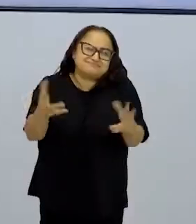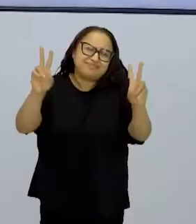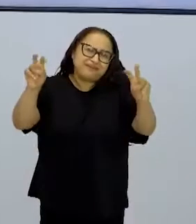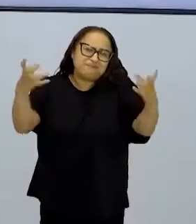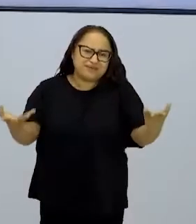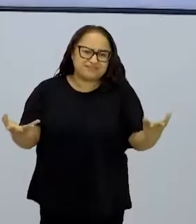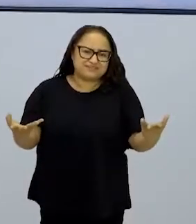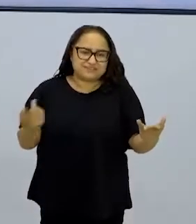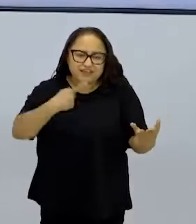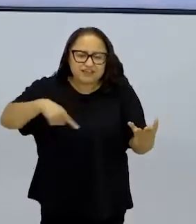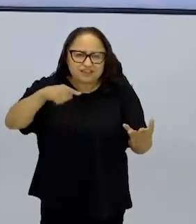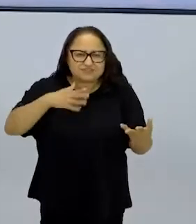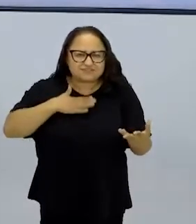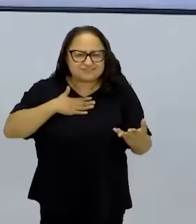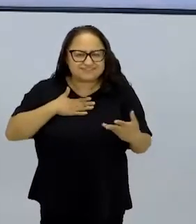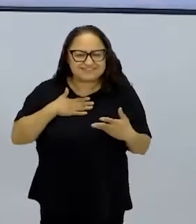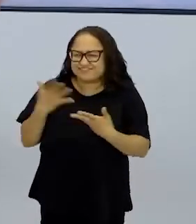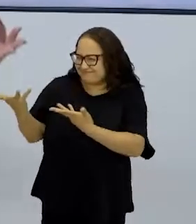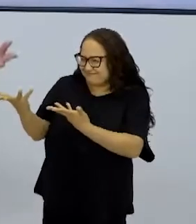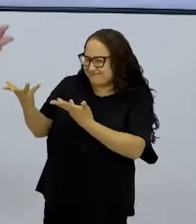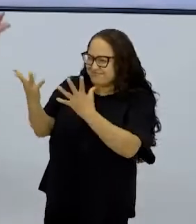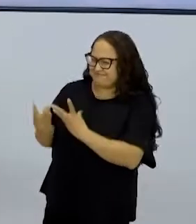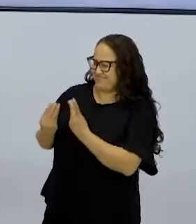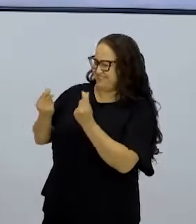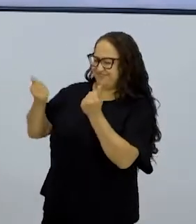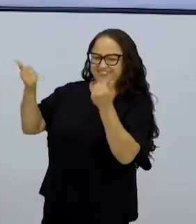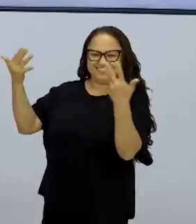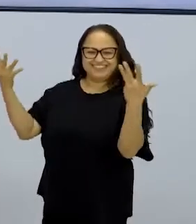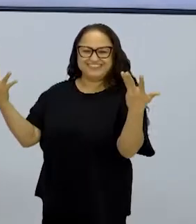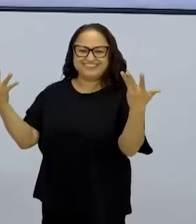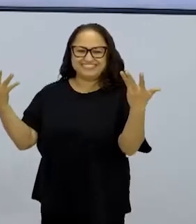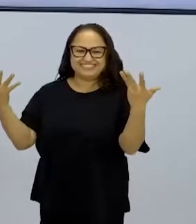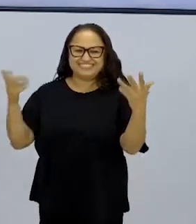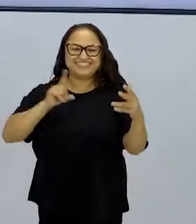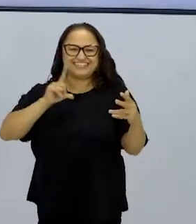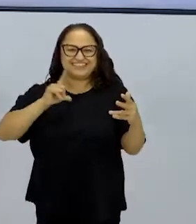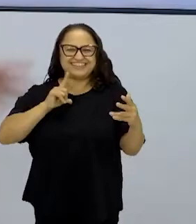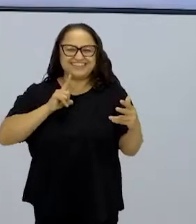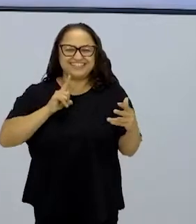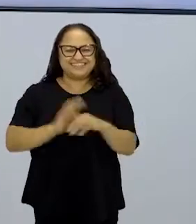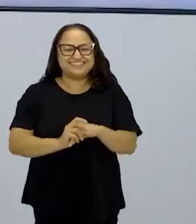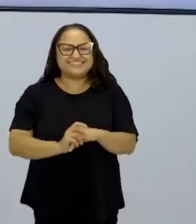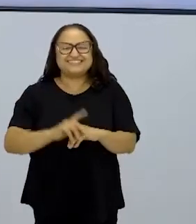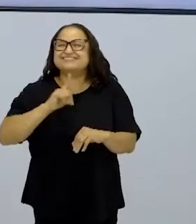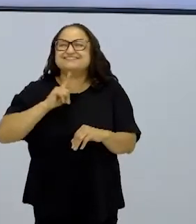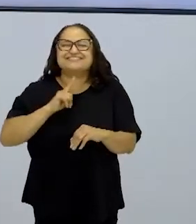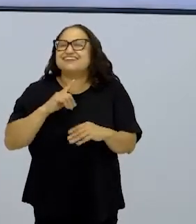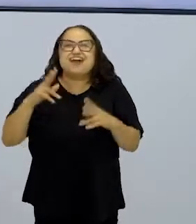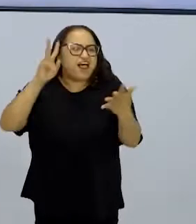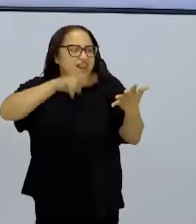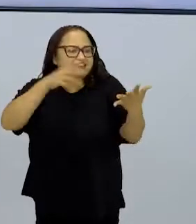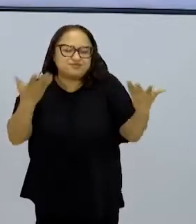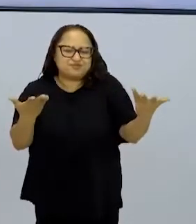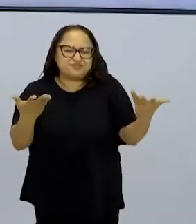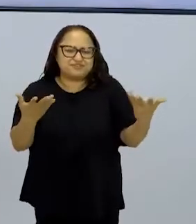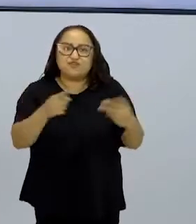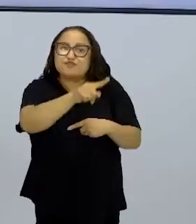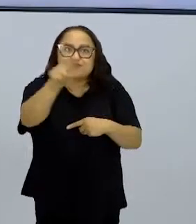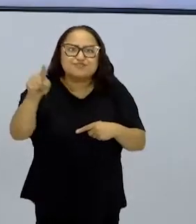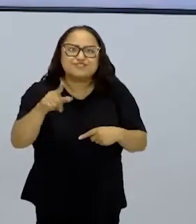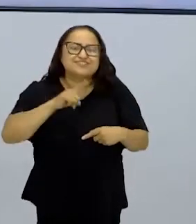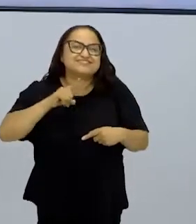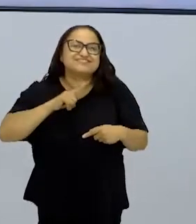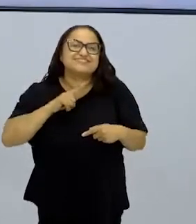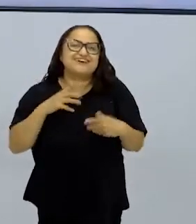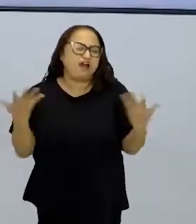Exatamente, estou aqui de volta com a minha amada, essa mulher maravilhosa, Estava incrível. com saudade dessa abertura. Gente, vocês estão num